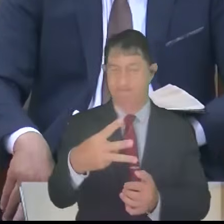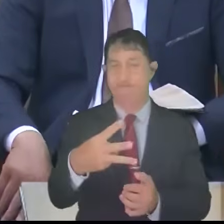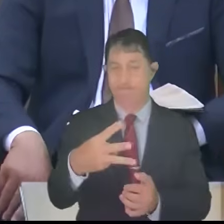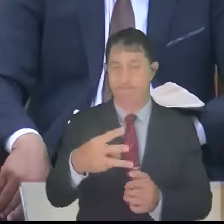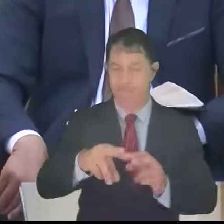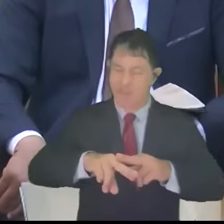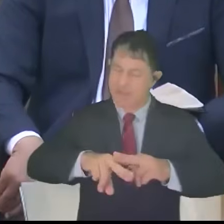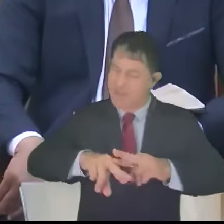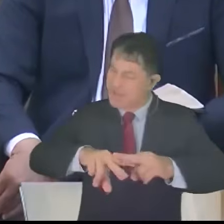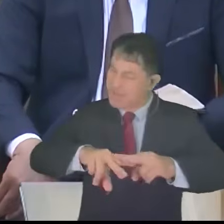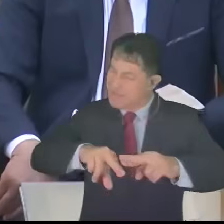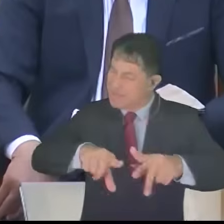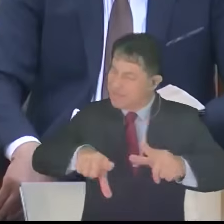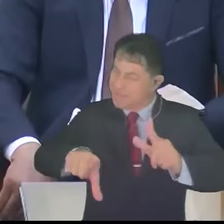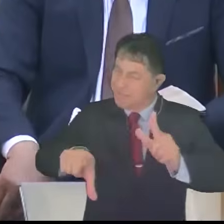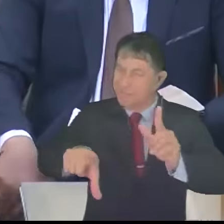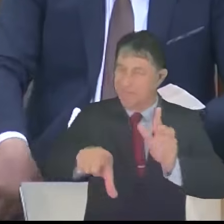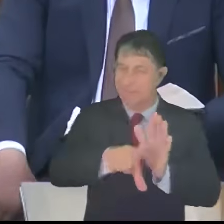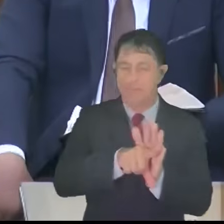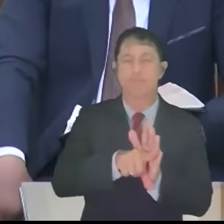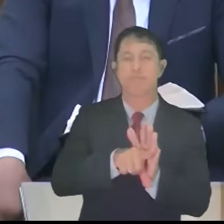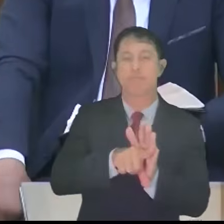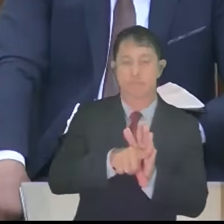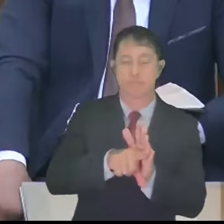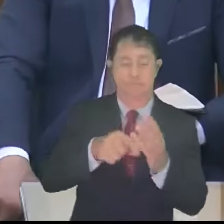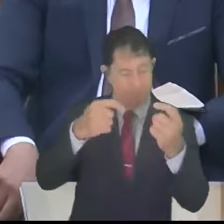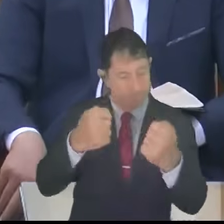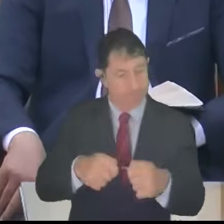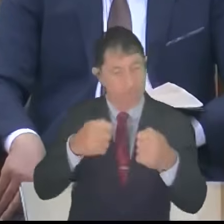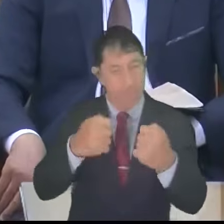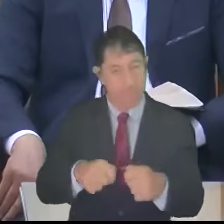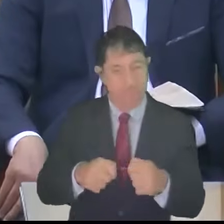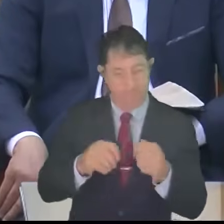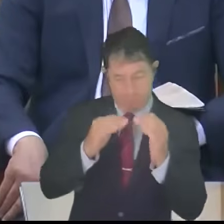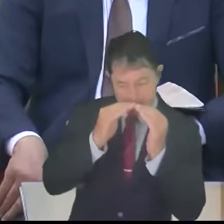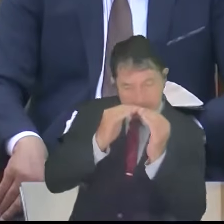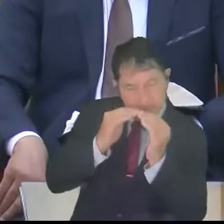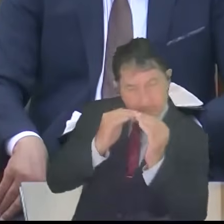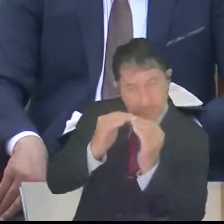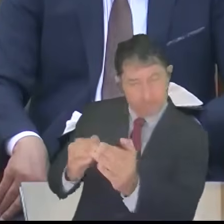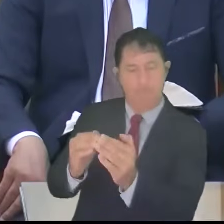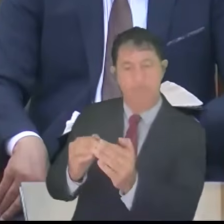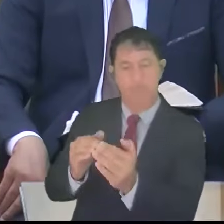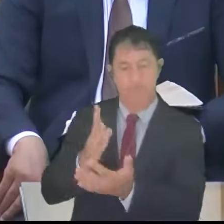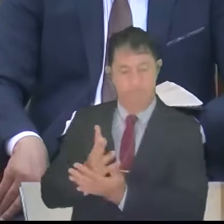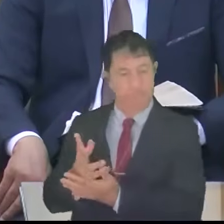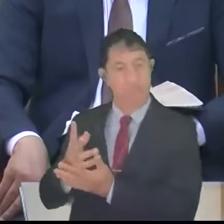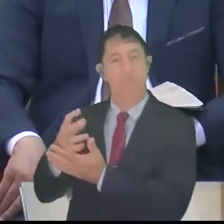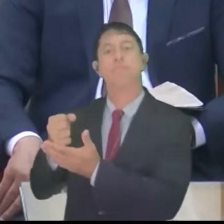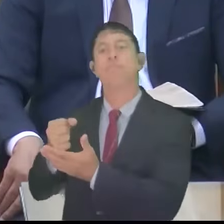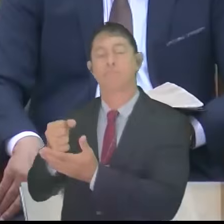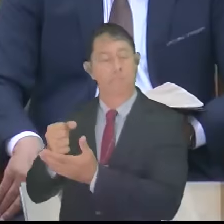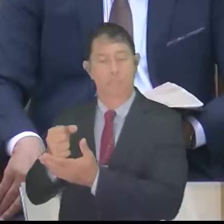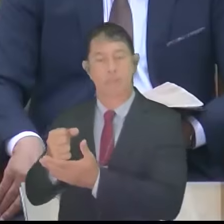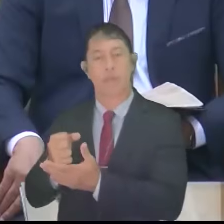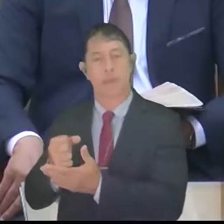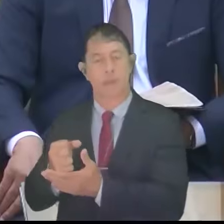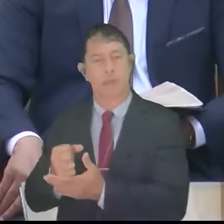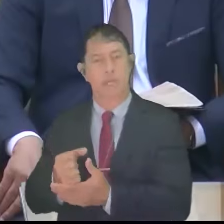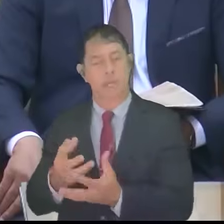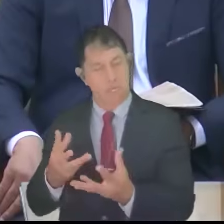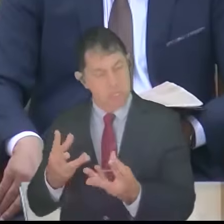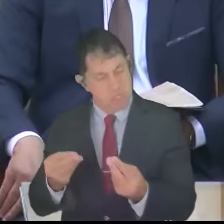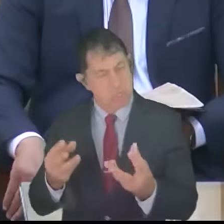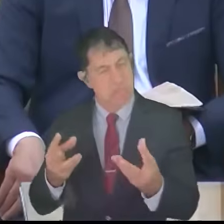questiúnculas, mandamento com coisas insignificantes, mandamentos, tanta coisa pesada